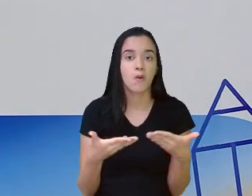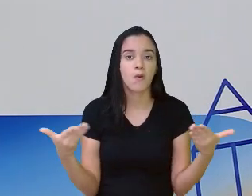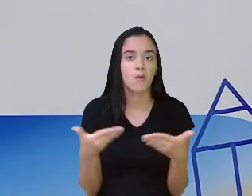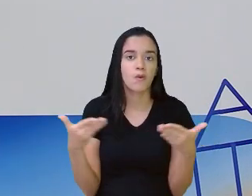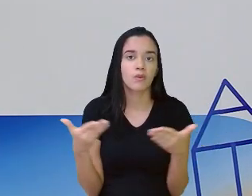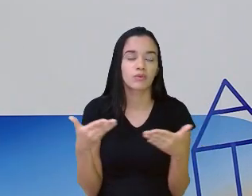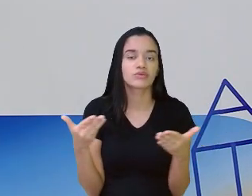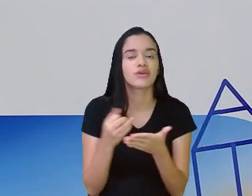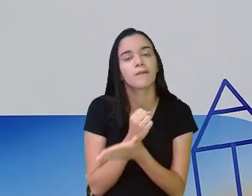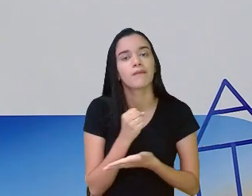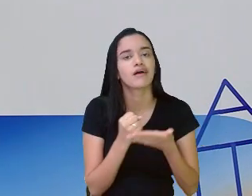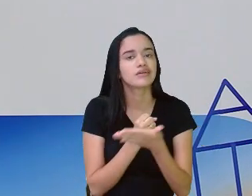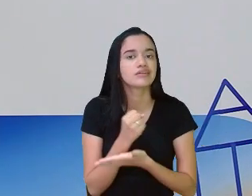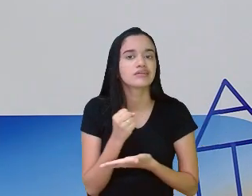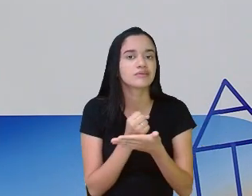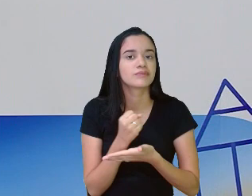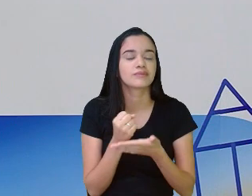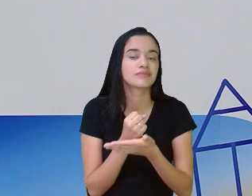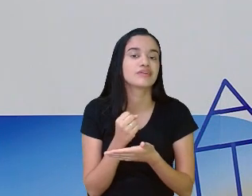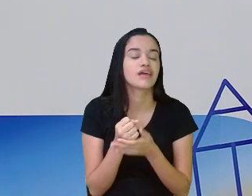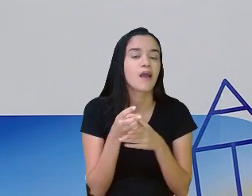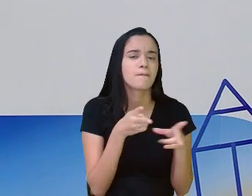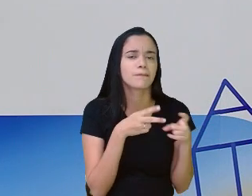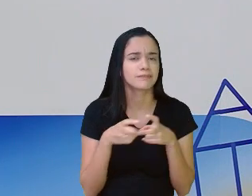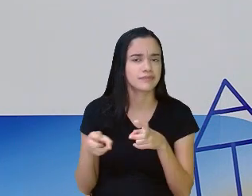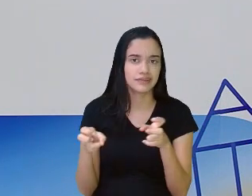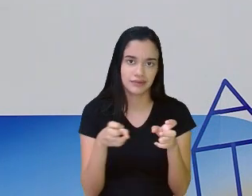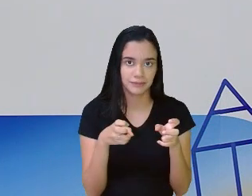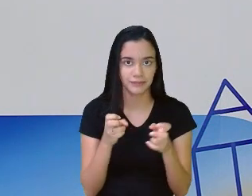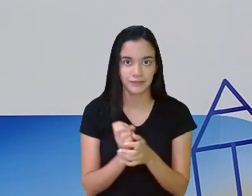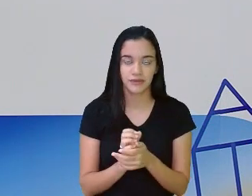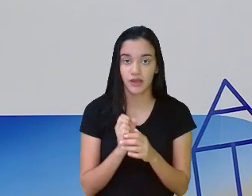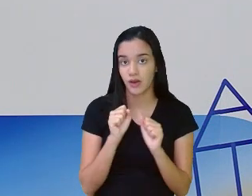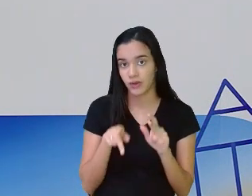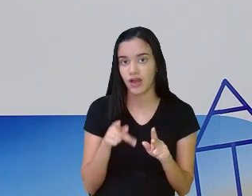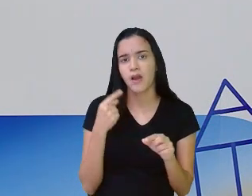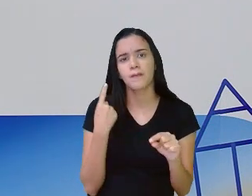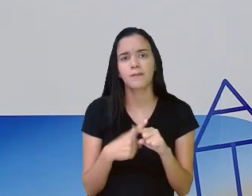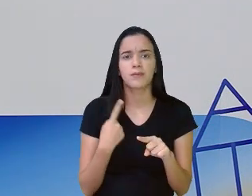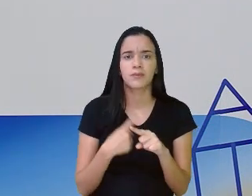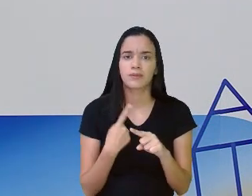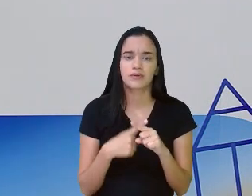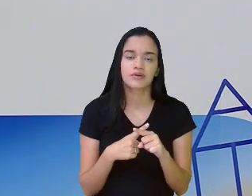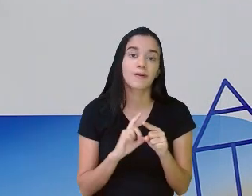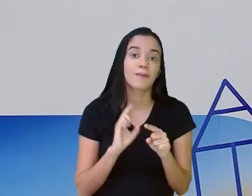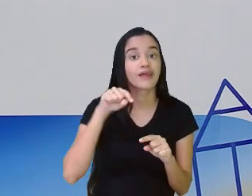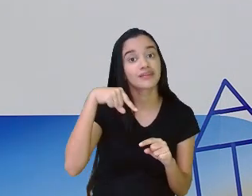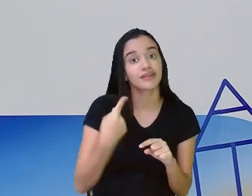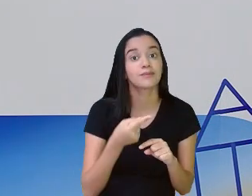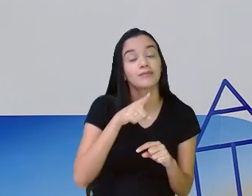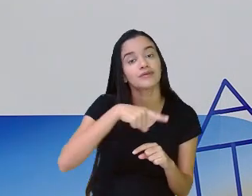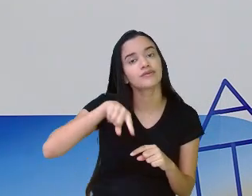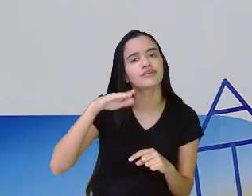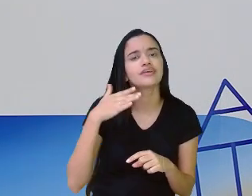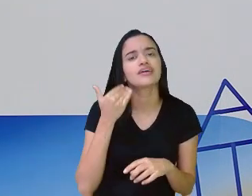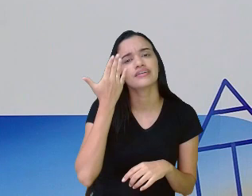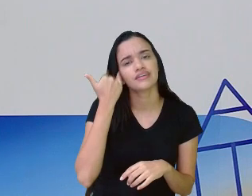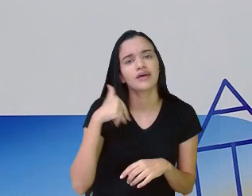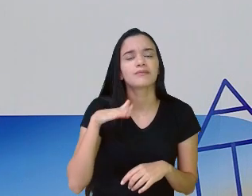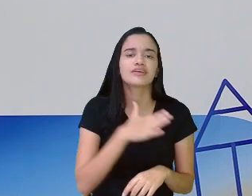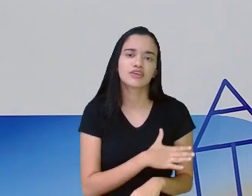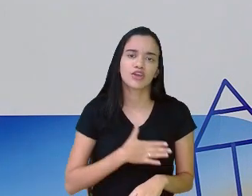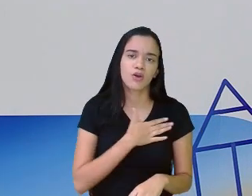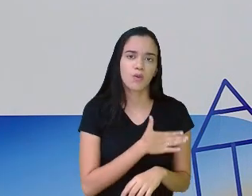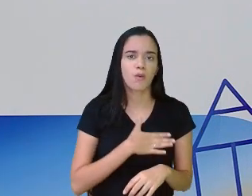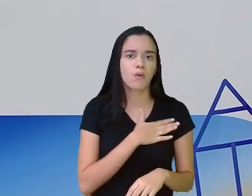trabalhar basicamente a identificação de fração, certo? Por quê? Depois, vocês sabem que eu gosto de